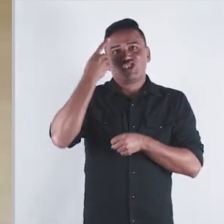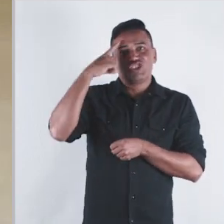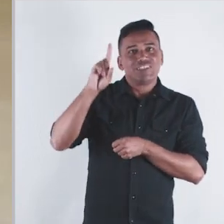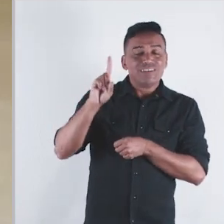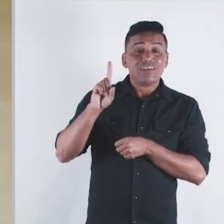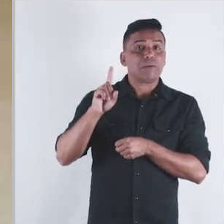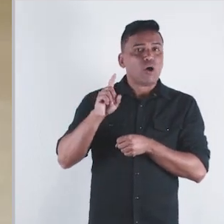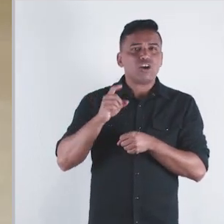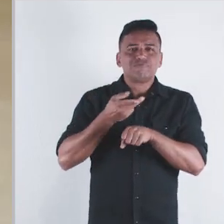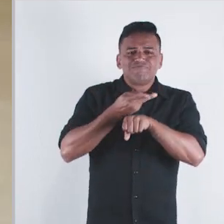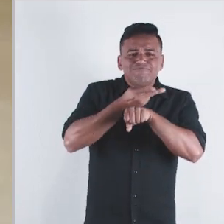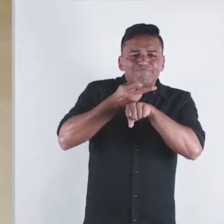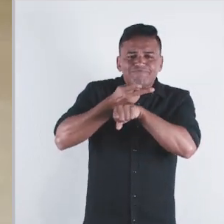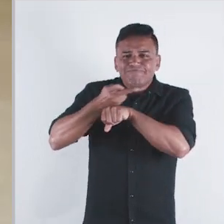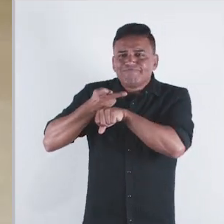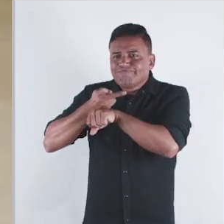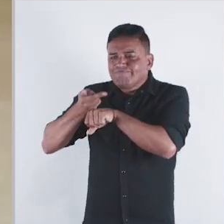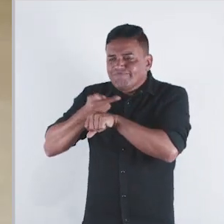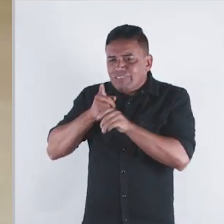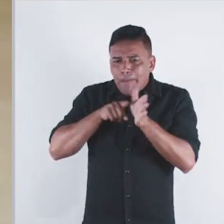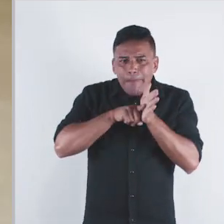é explorar, né?